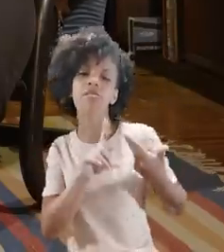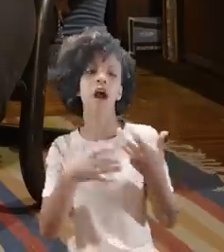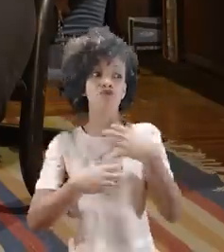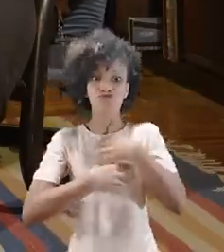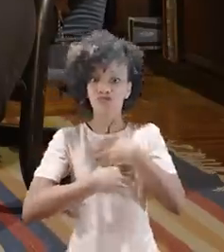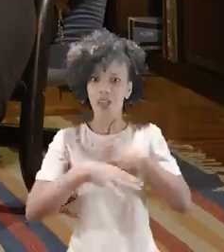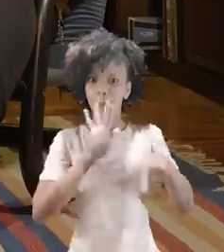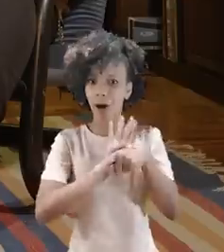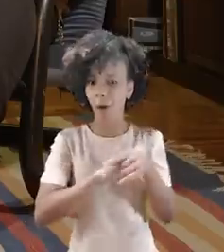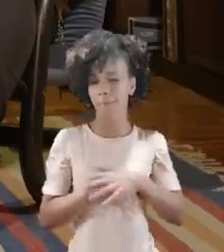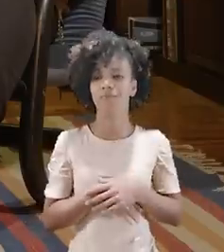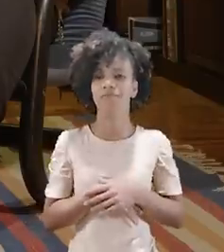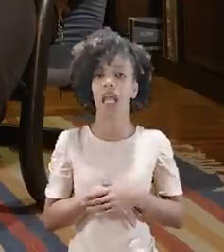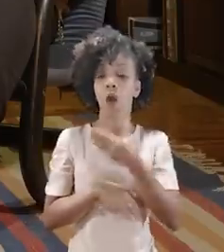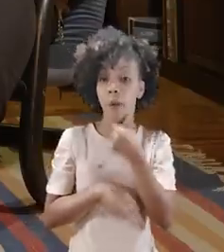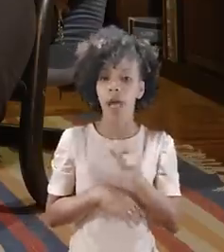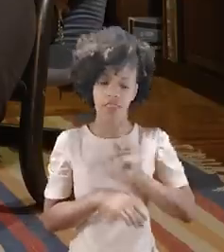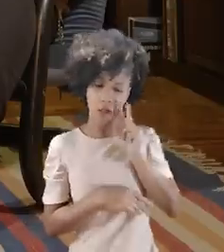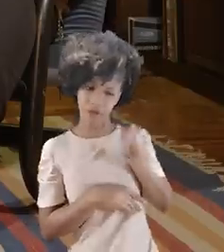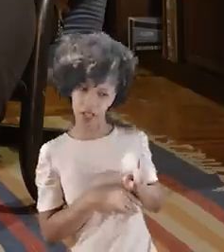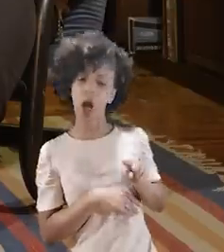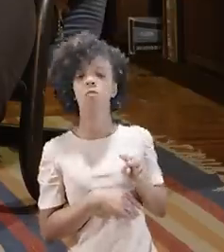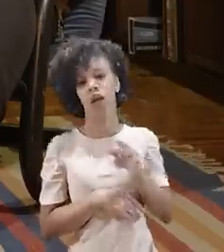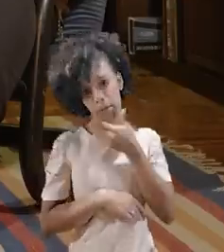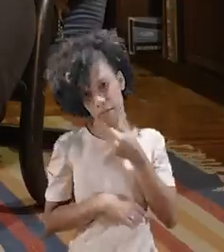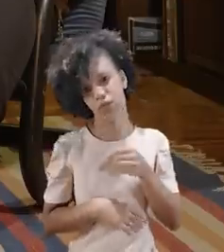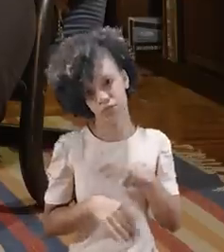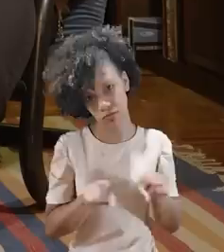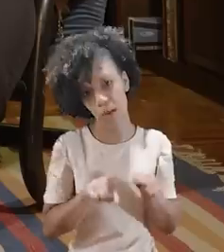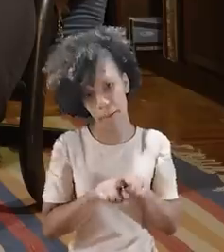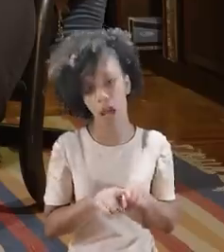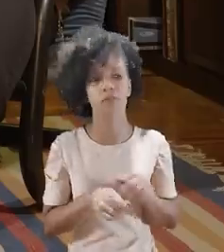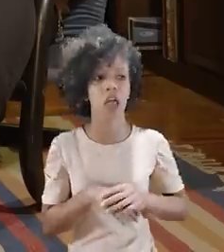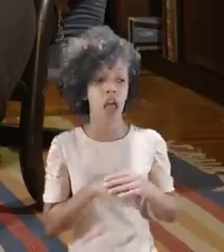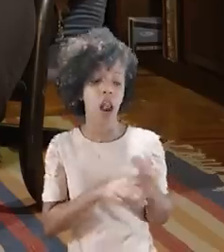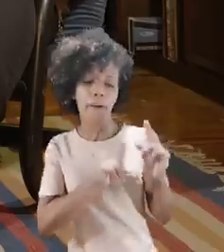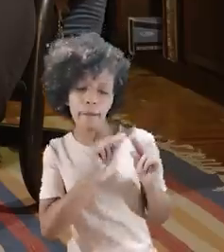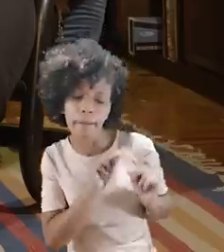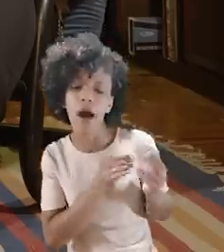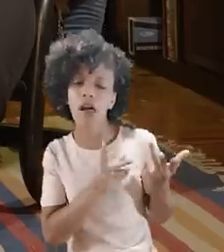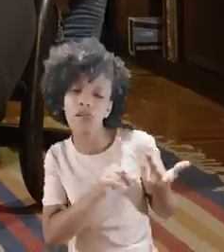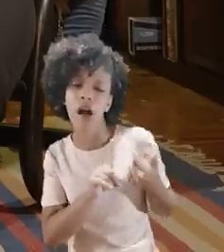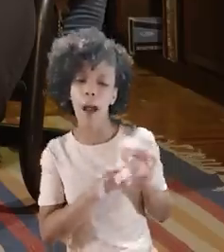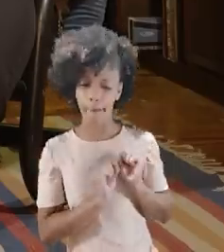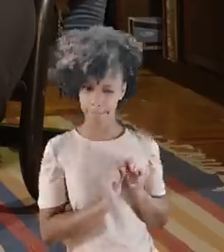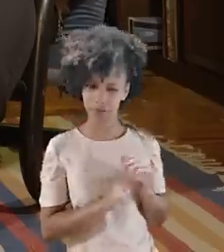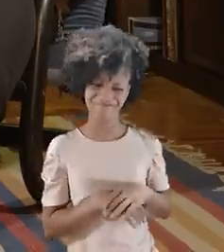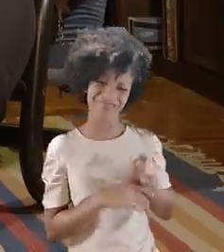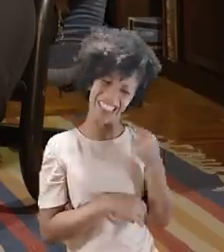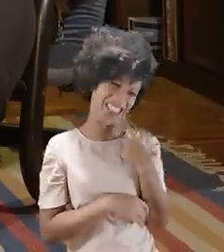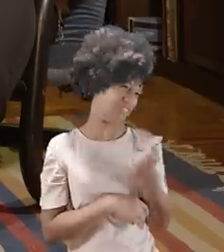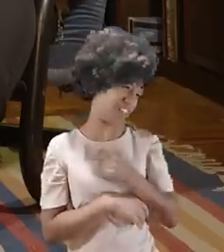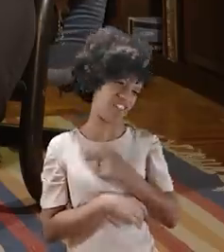essa mulher quer um cara ou se a gente a visão masculina também né conversa diretamente a massa diretamente com ele fala sério mas o meu negócio